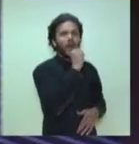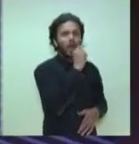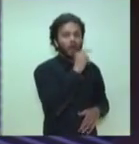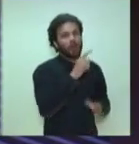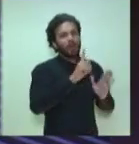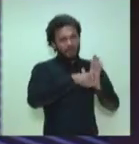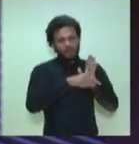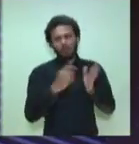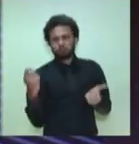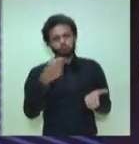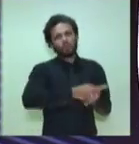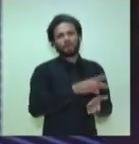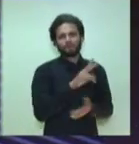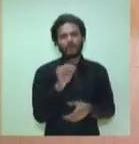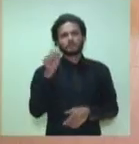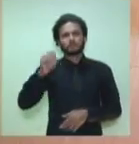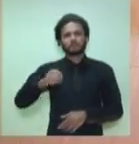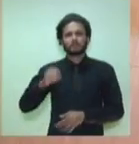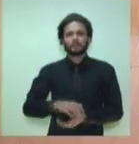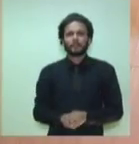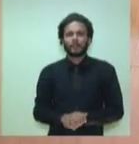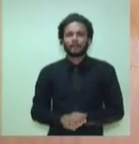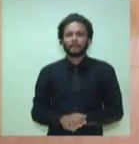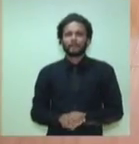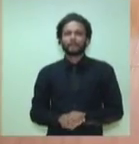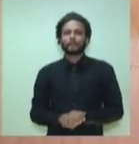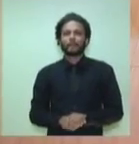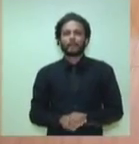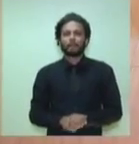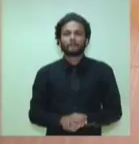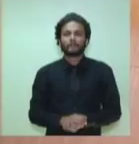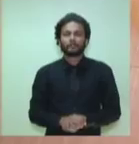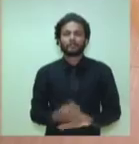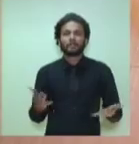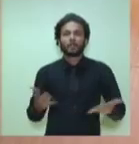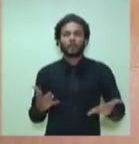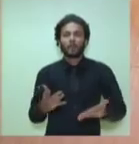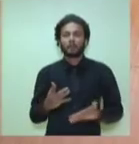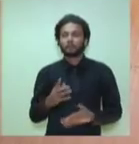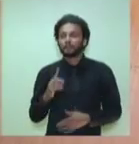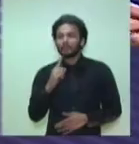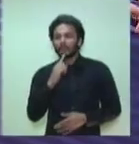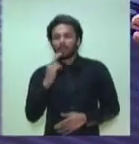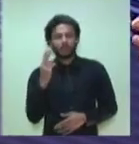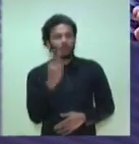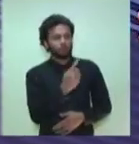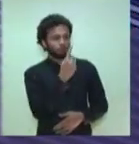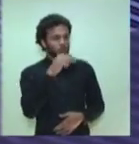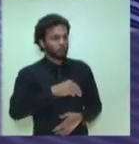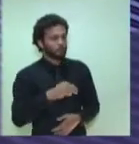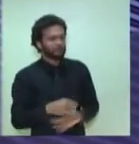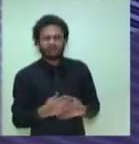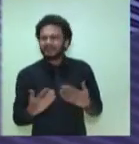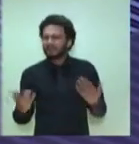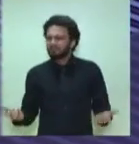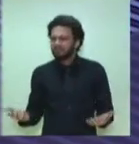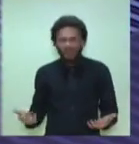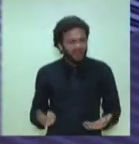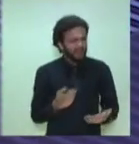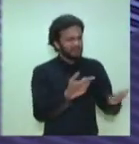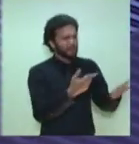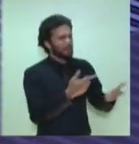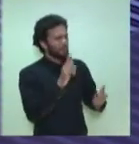pagou indevidamente. Muito obrigado, candidato. Vamos para a tréplica agora de 1 minuto. Que o candidato não garantisse o que já